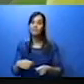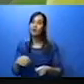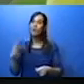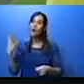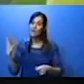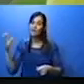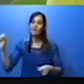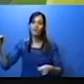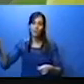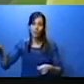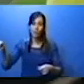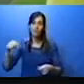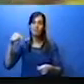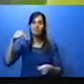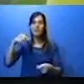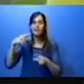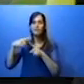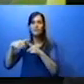49. Ok?